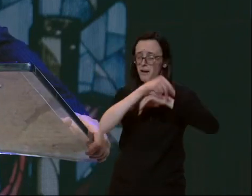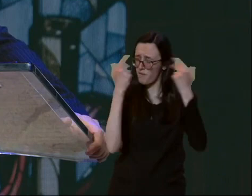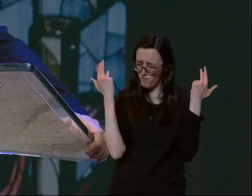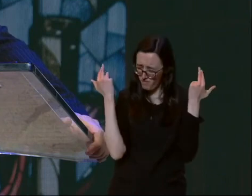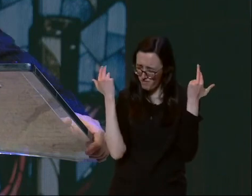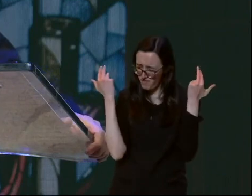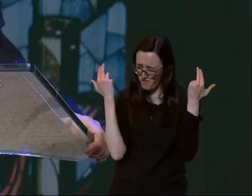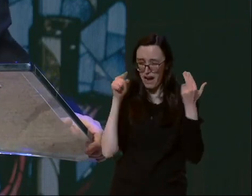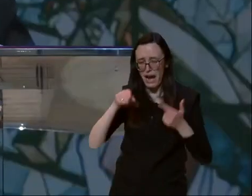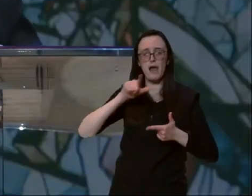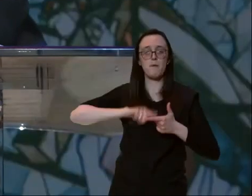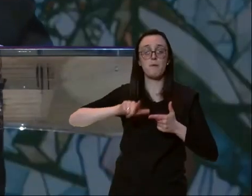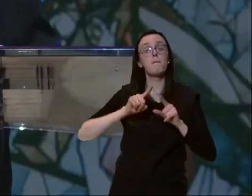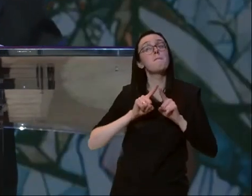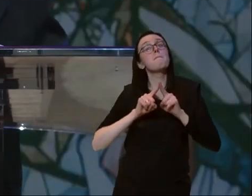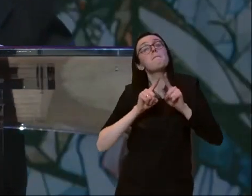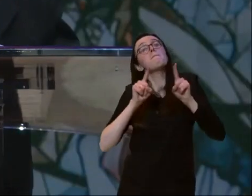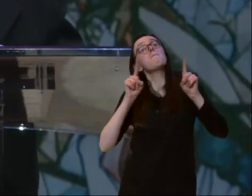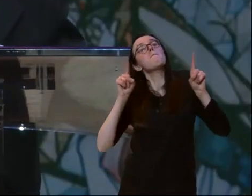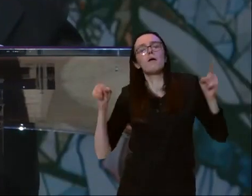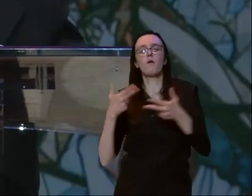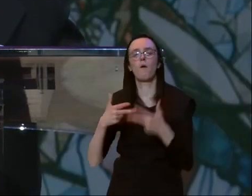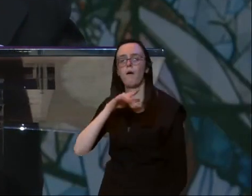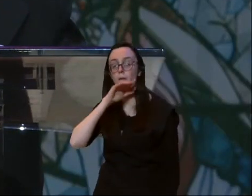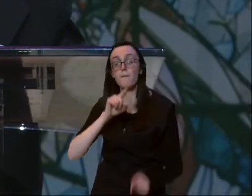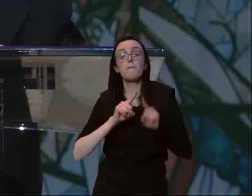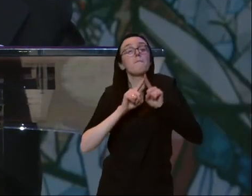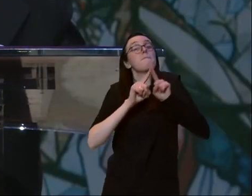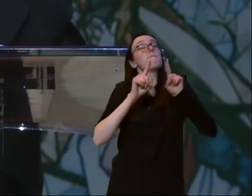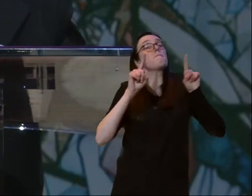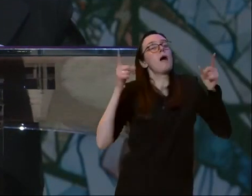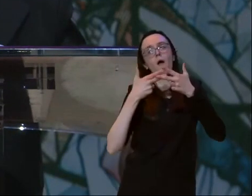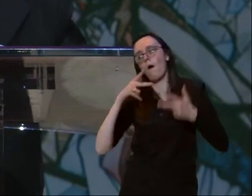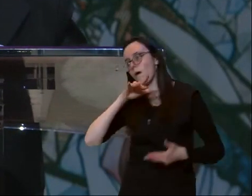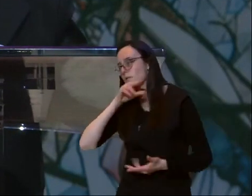vida. É o pior senão.